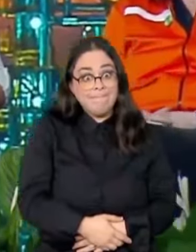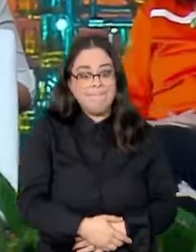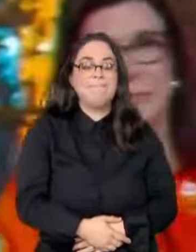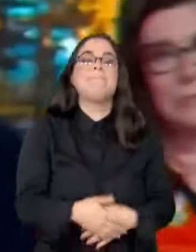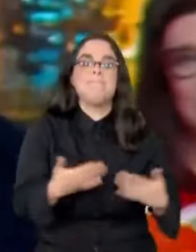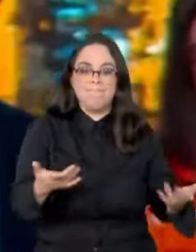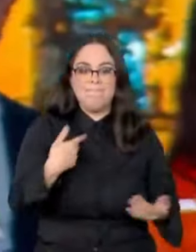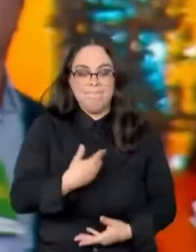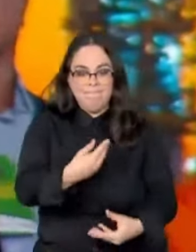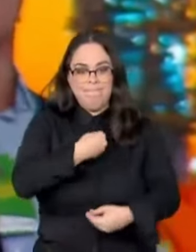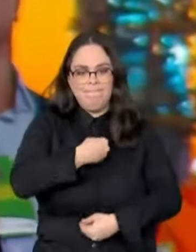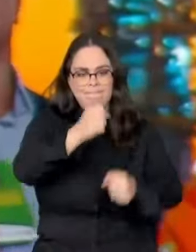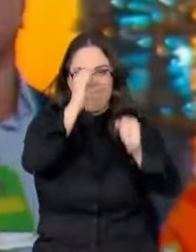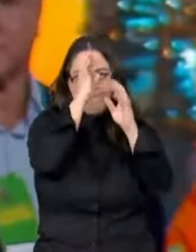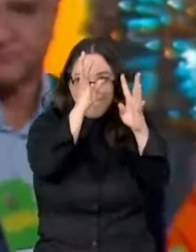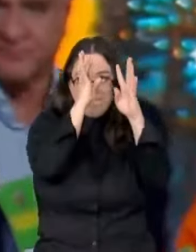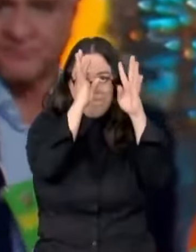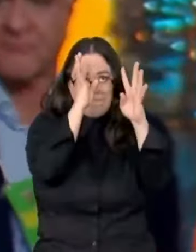Eu fico pensando,